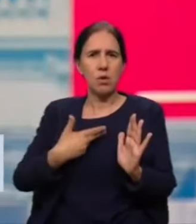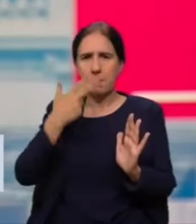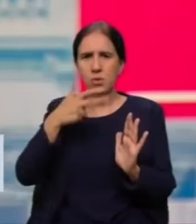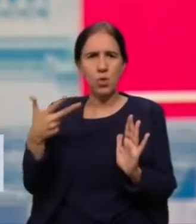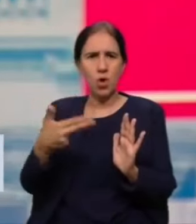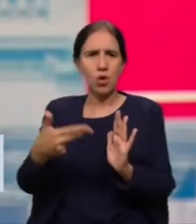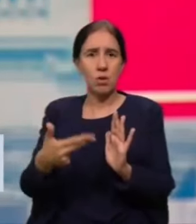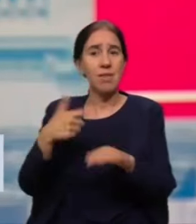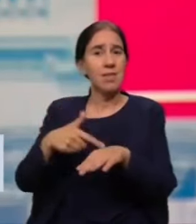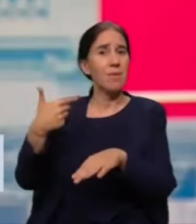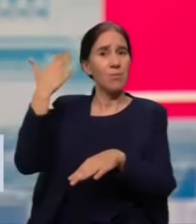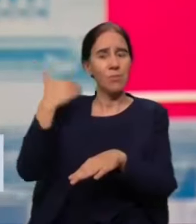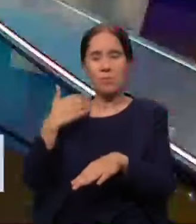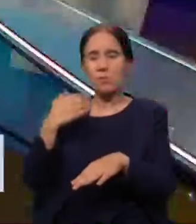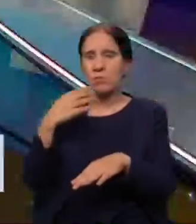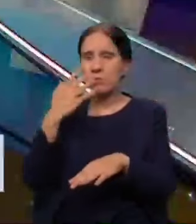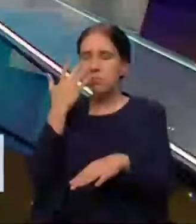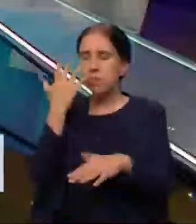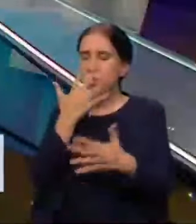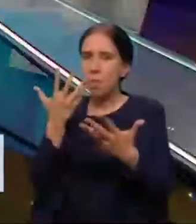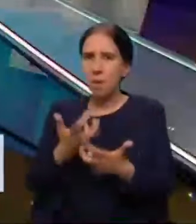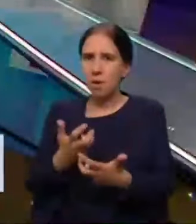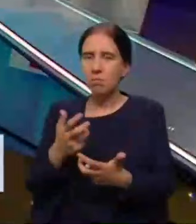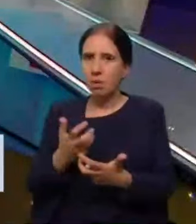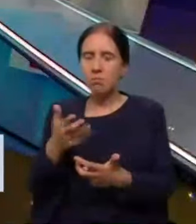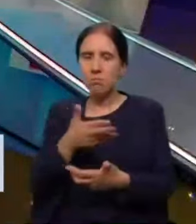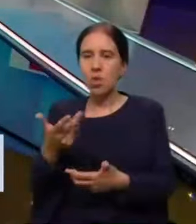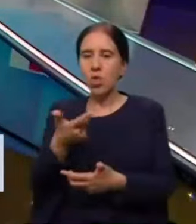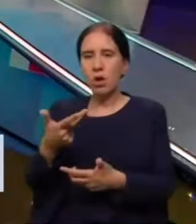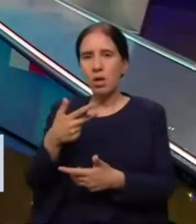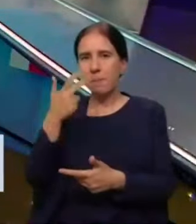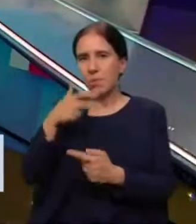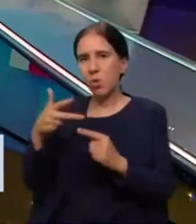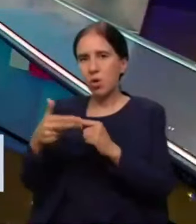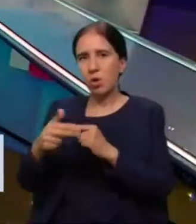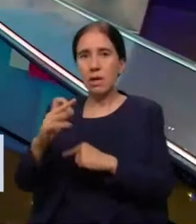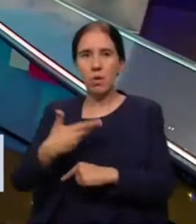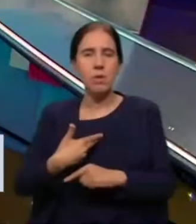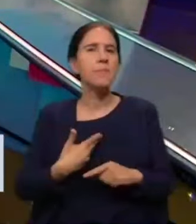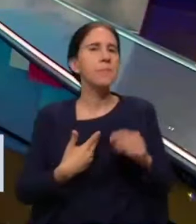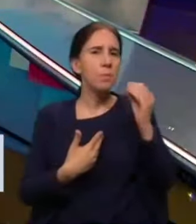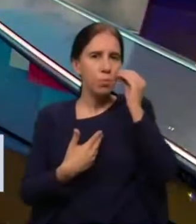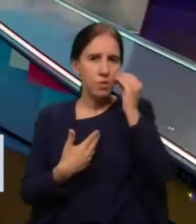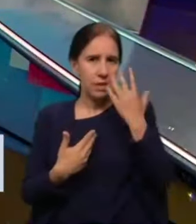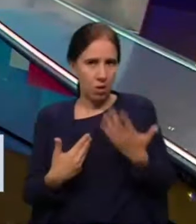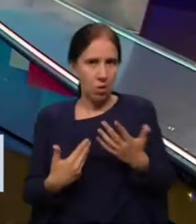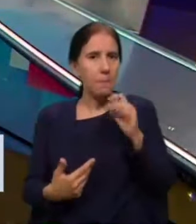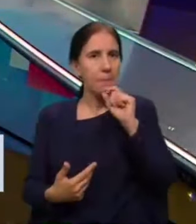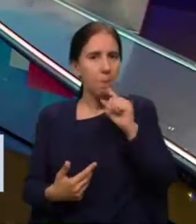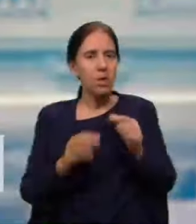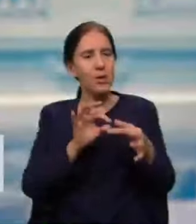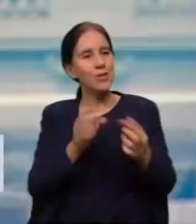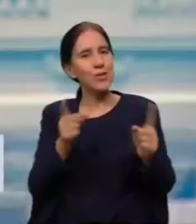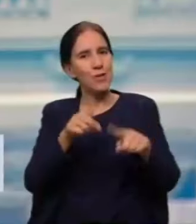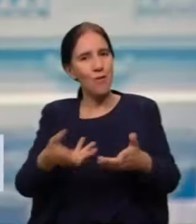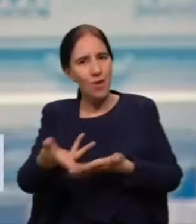pensões. Naqueles tempos sombrios da Troika, foram os recordistas dos cortes de pensões. Mas não admite que Luís Montenegro possa agora querer